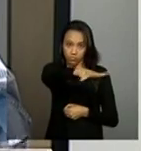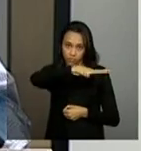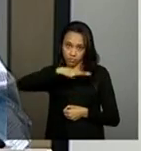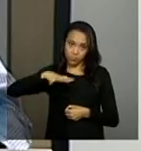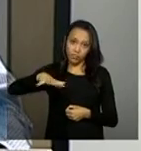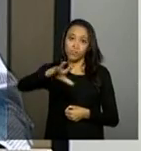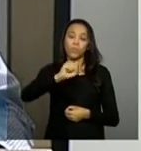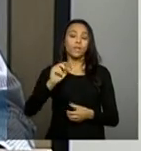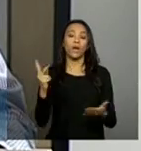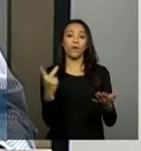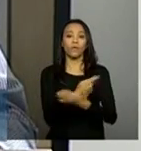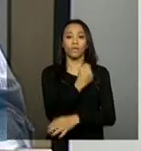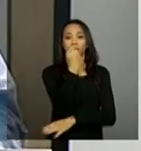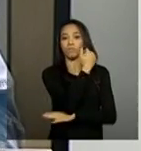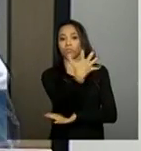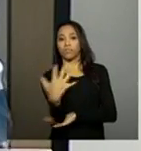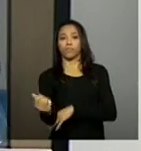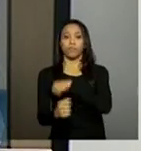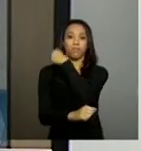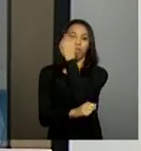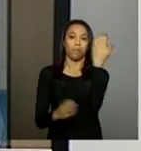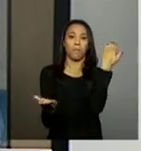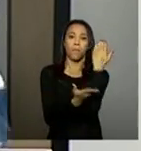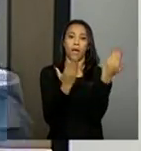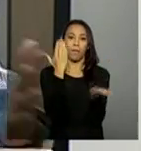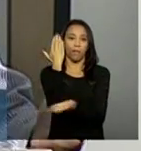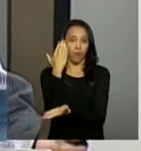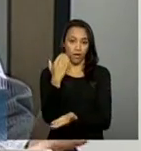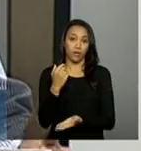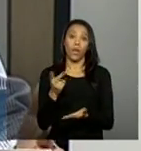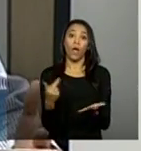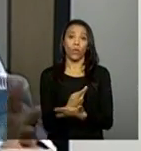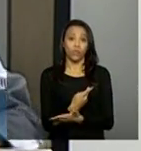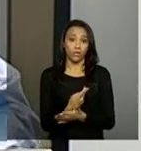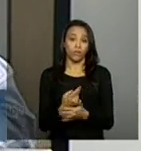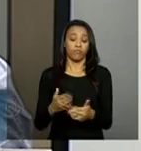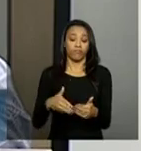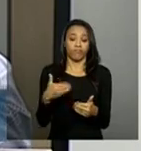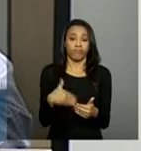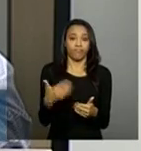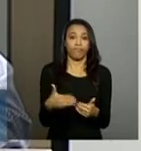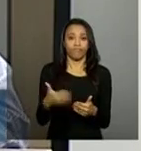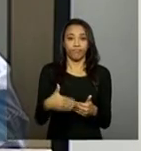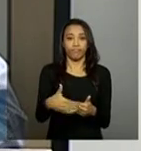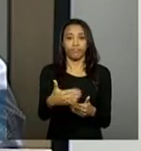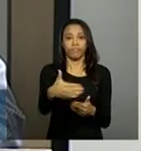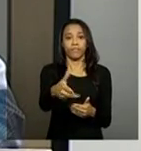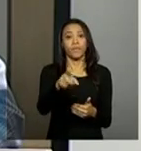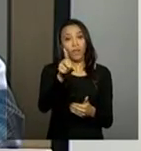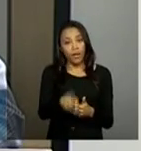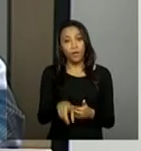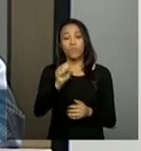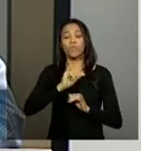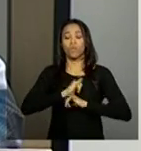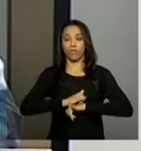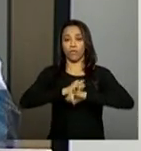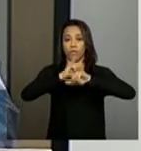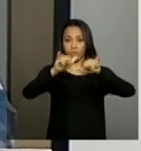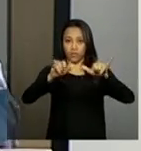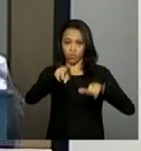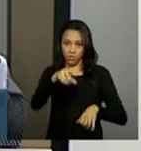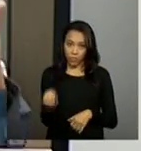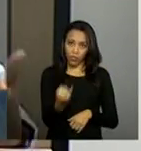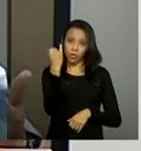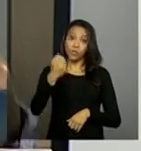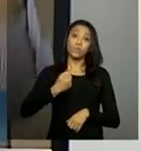pelo desmatamento da Amazônia estão acontecendo ao longo do tempo, que essa talvez seja uma informação extremamente importante.